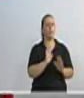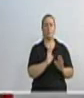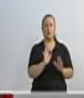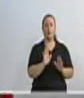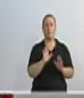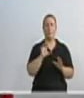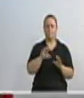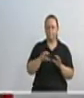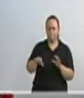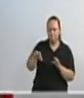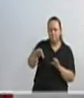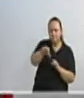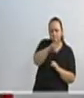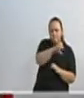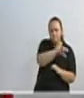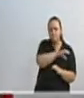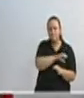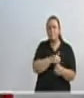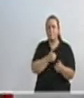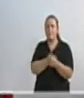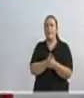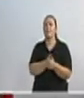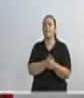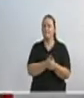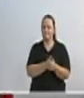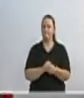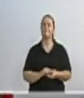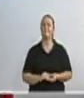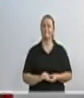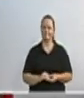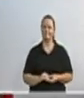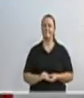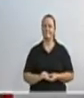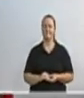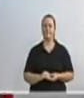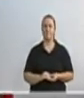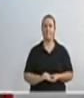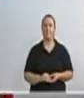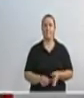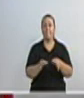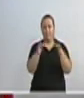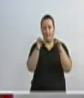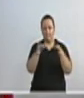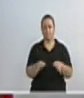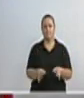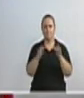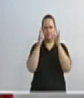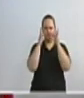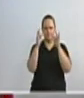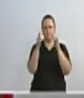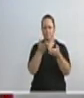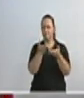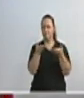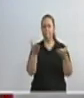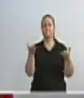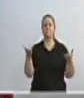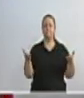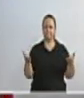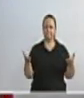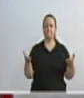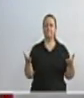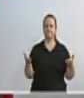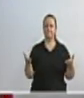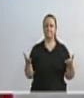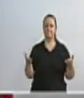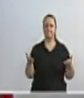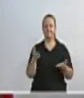todo o Vale Itajaí, Caminha. E eu tenho certeza que o testemunho vivo aqui, já dito pelo vereador, eu sempre